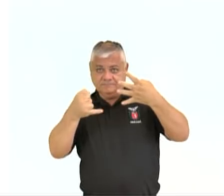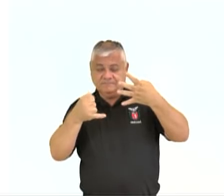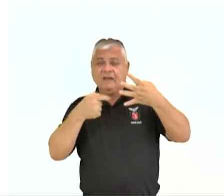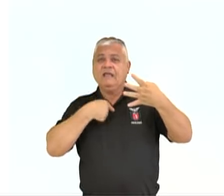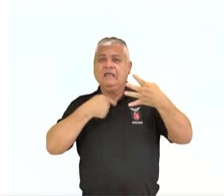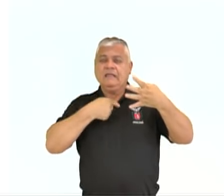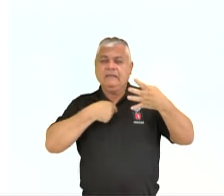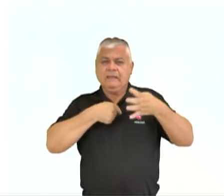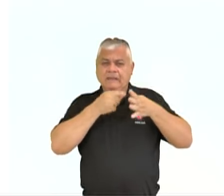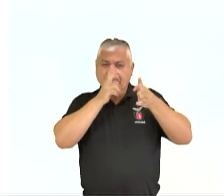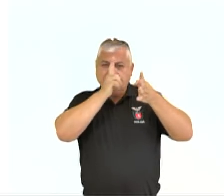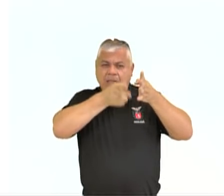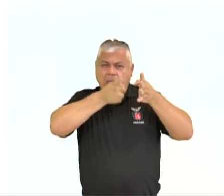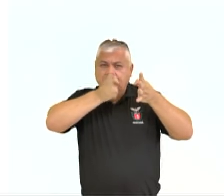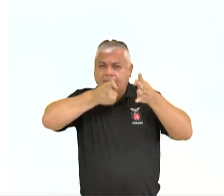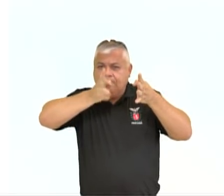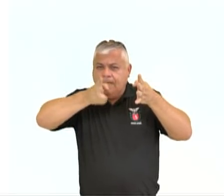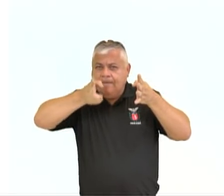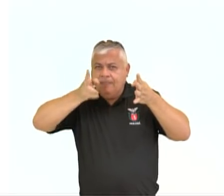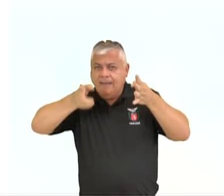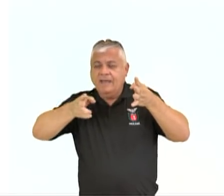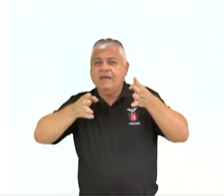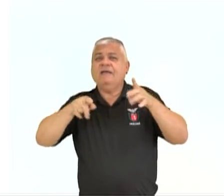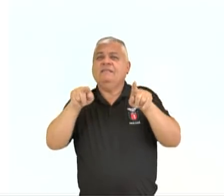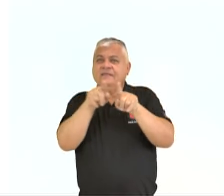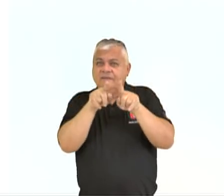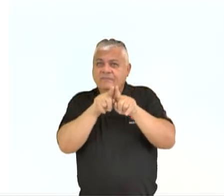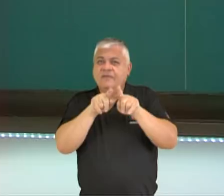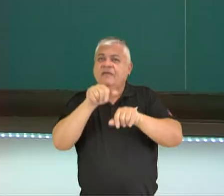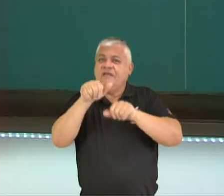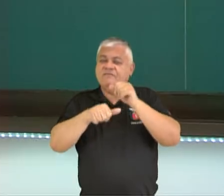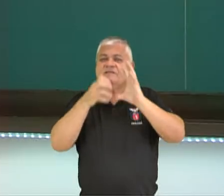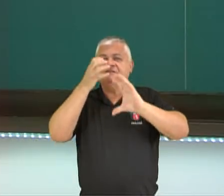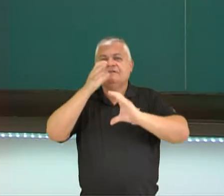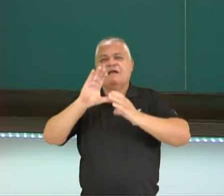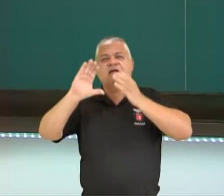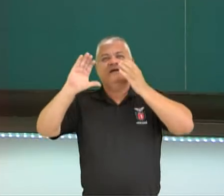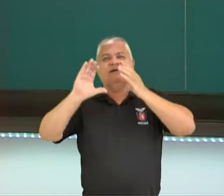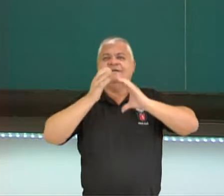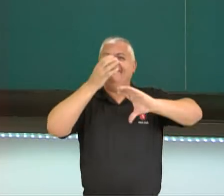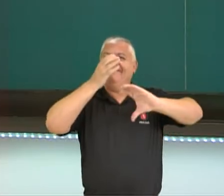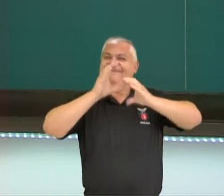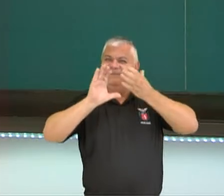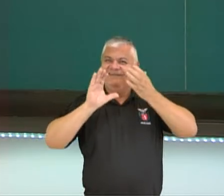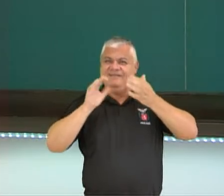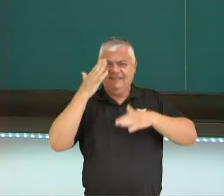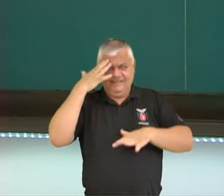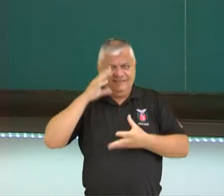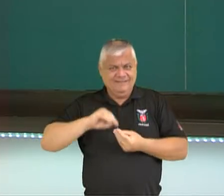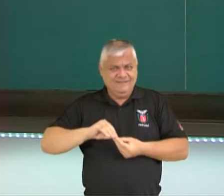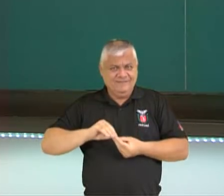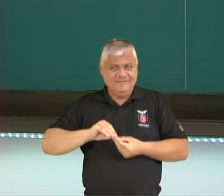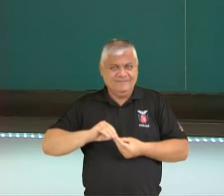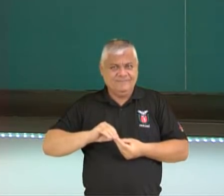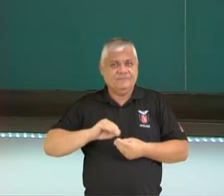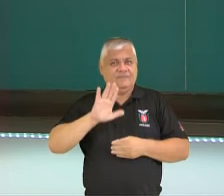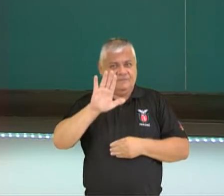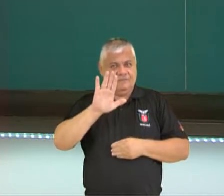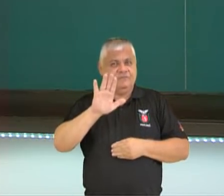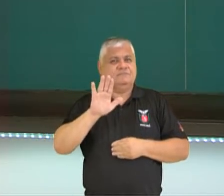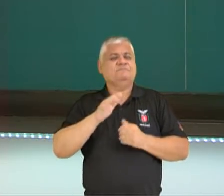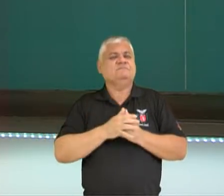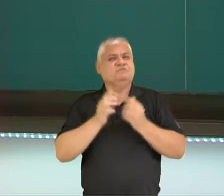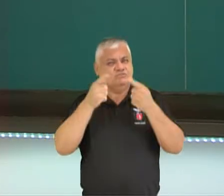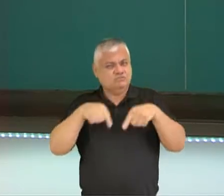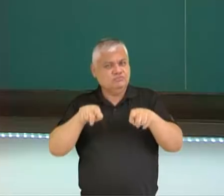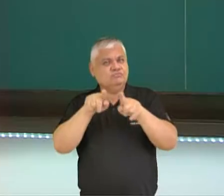com que elas muitas vezes sejam também cantadas você entendeu Ó eu vou